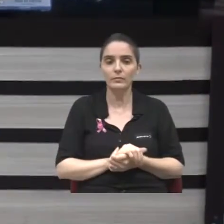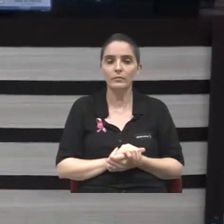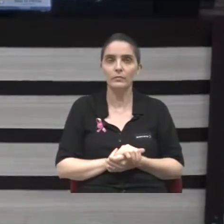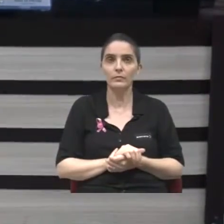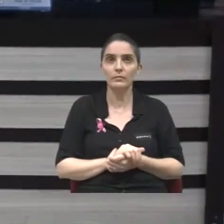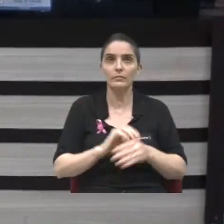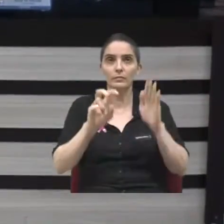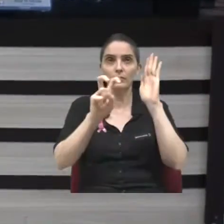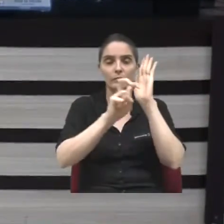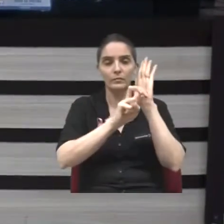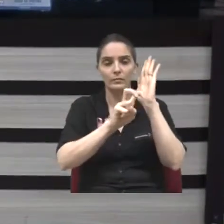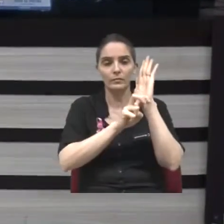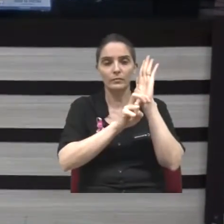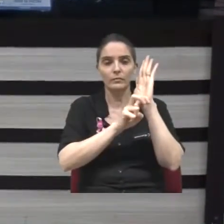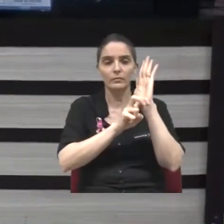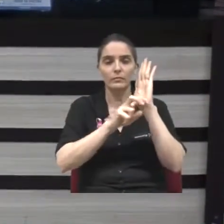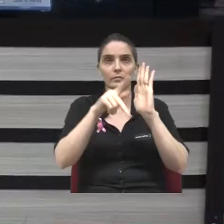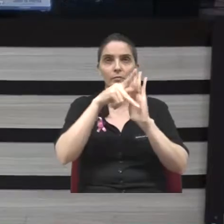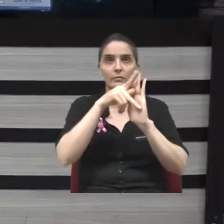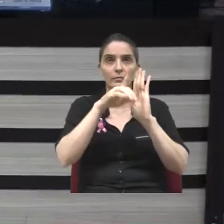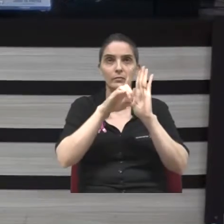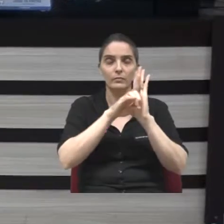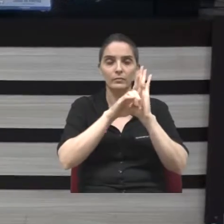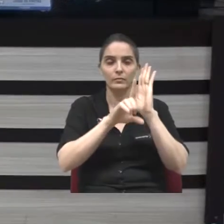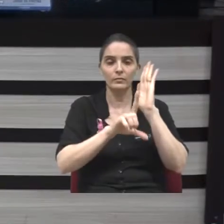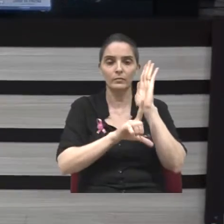Item 5º da pauta. Projeto de decreto